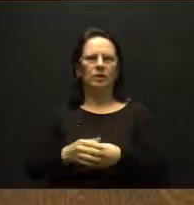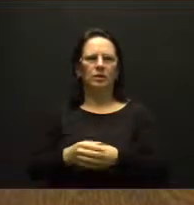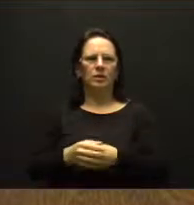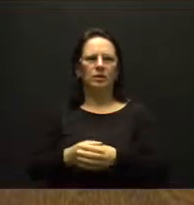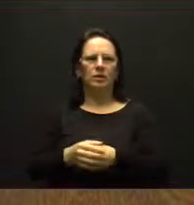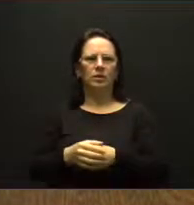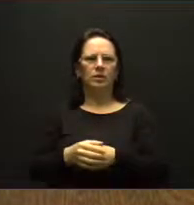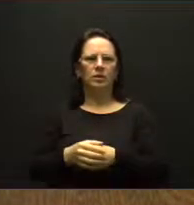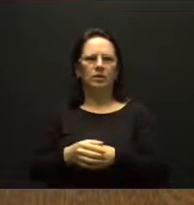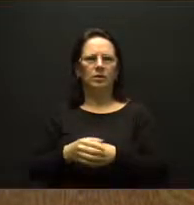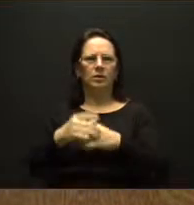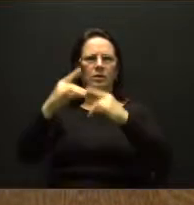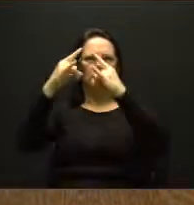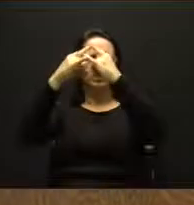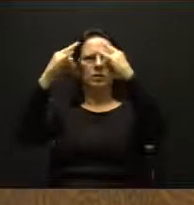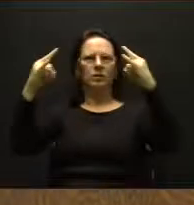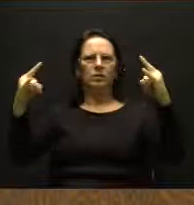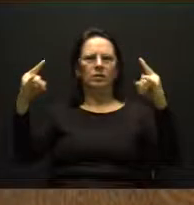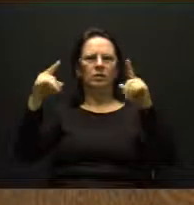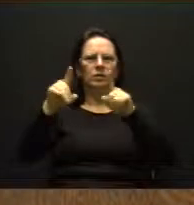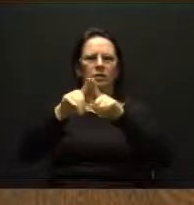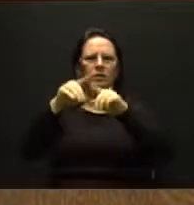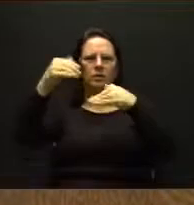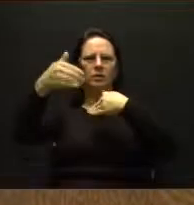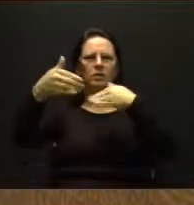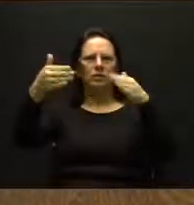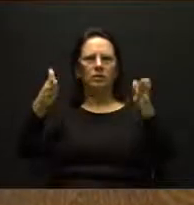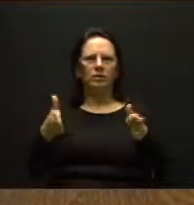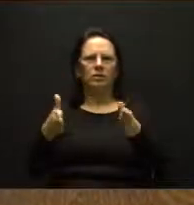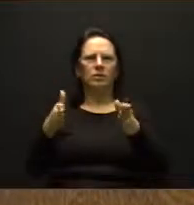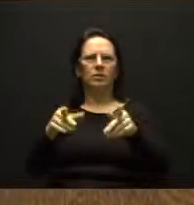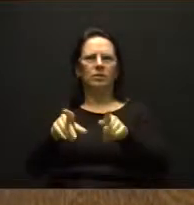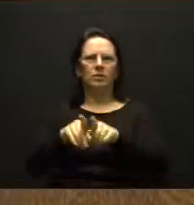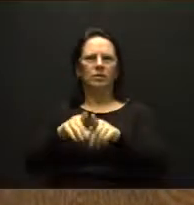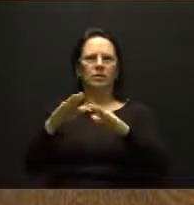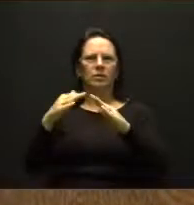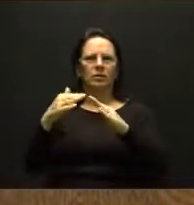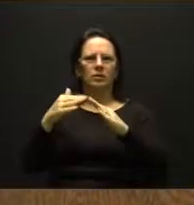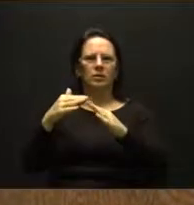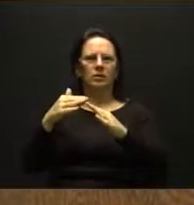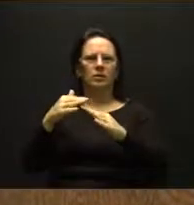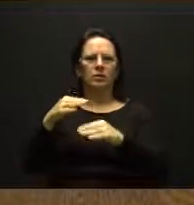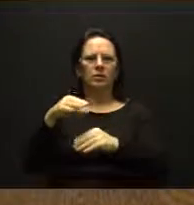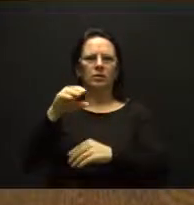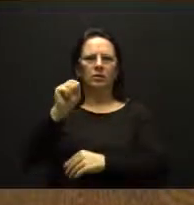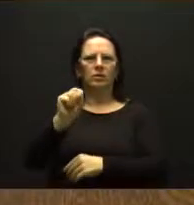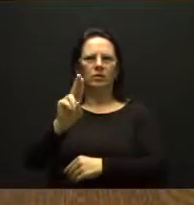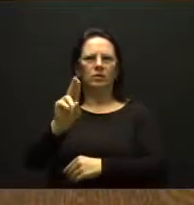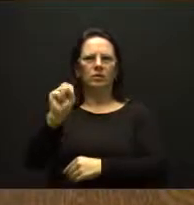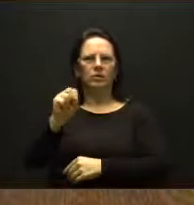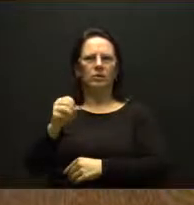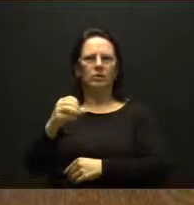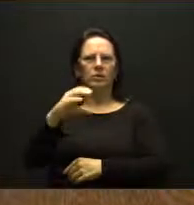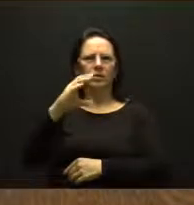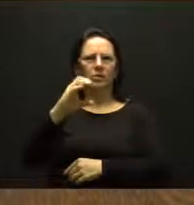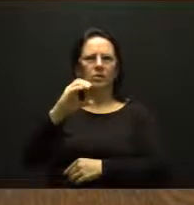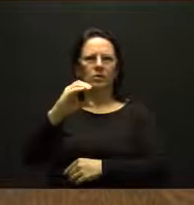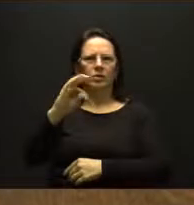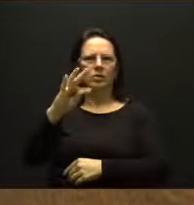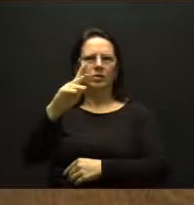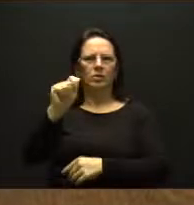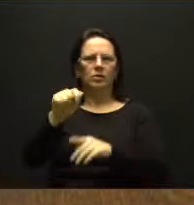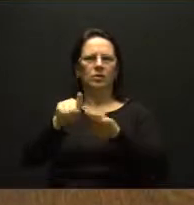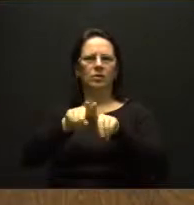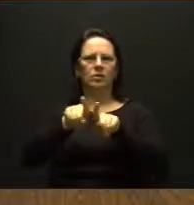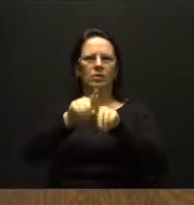para os telhados da edição da sala operativa da unidade básica de saúde da cota 95 em caminhos e pintura da sala